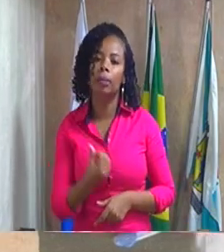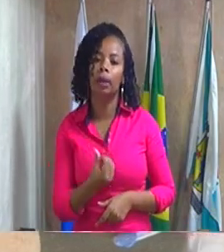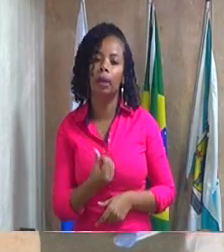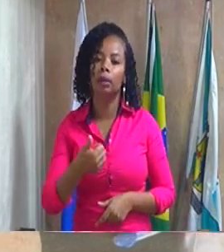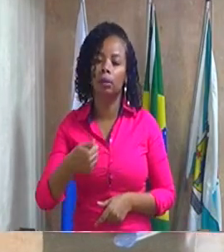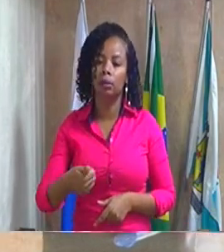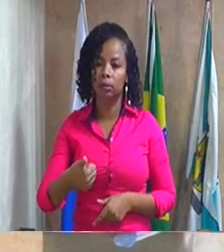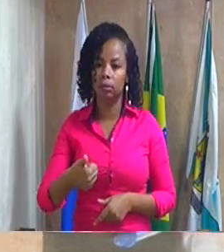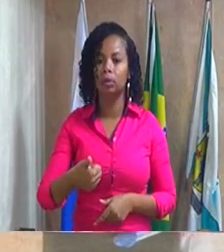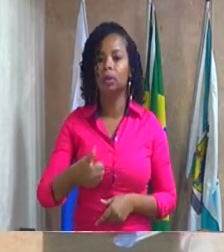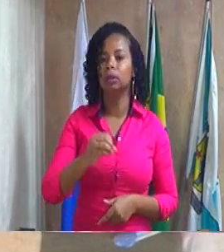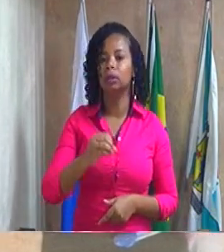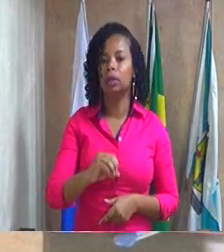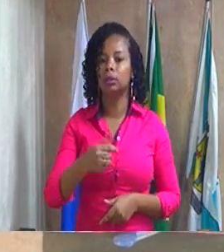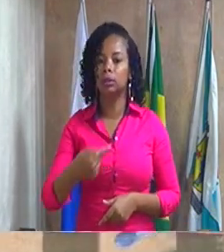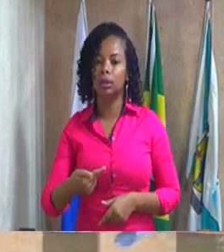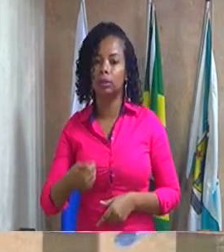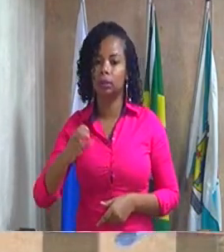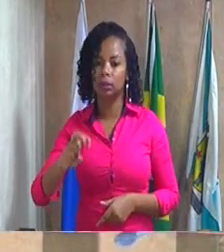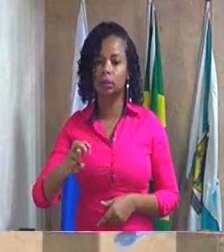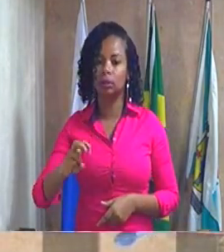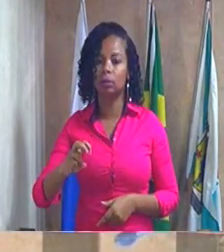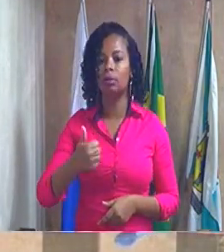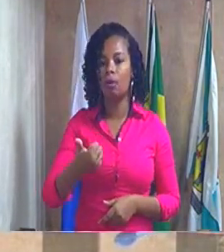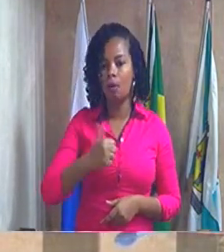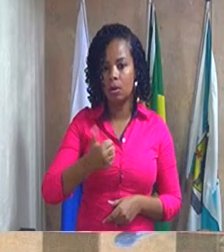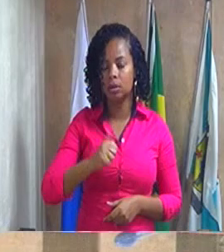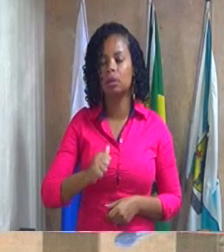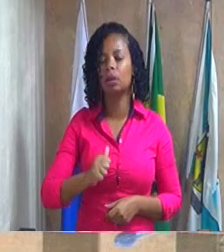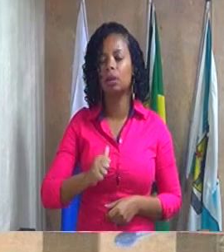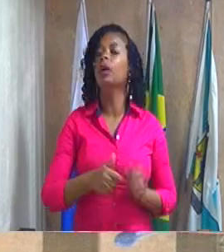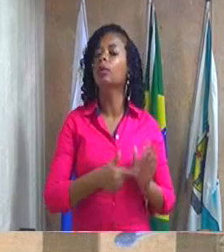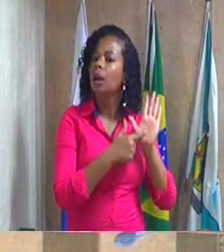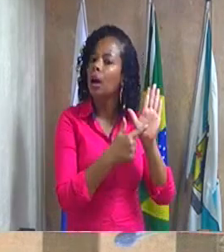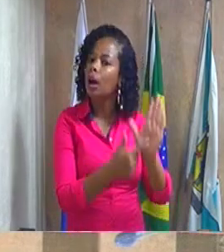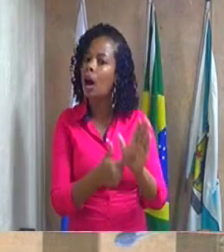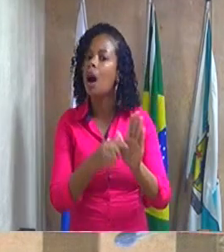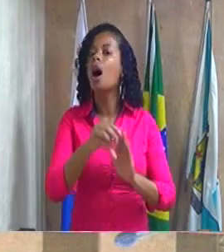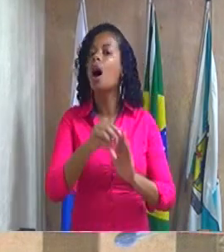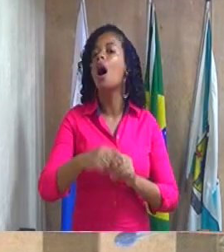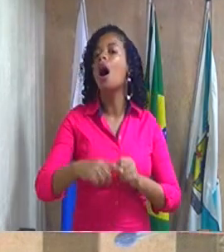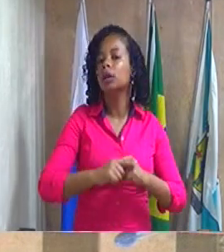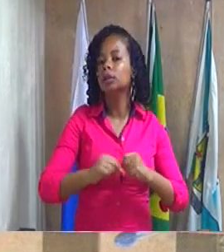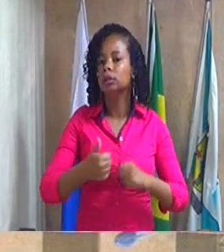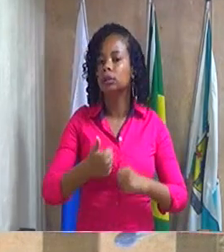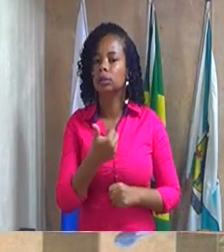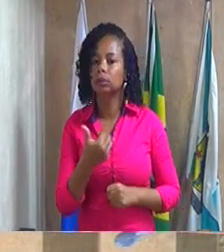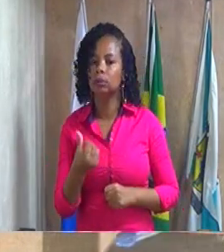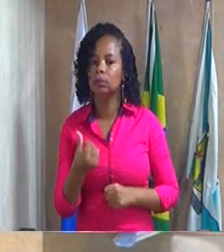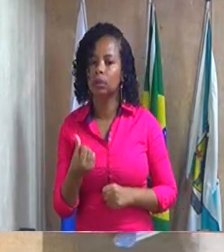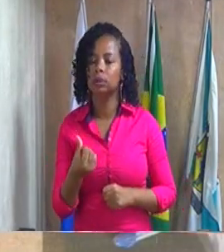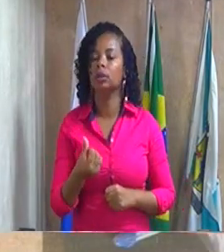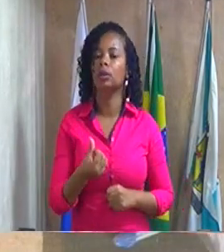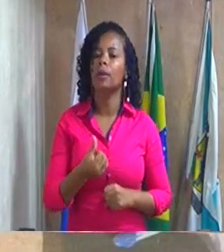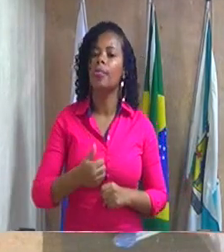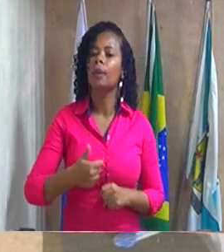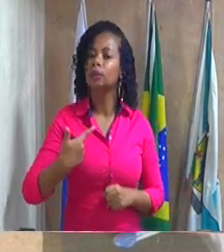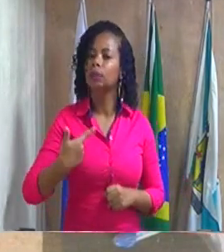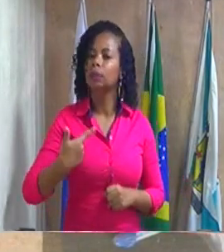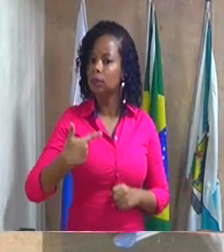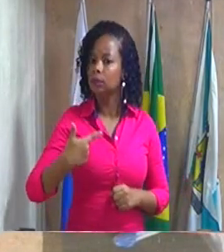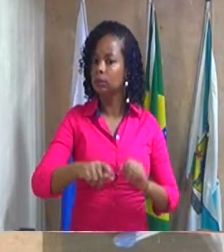10616751, em atendimento ao disposto no artigo 116, segundo da Lei